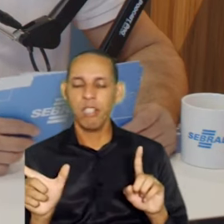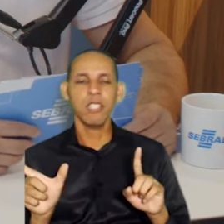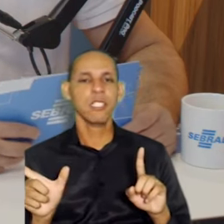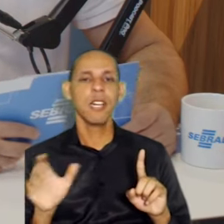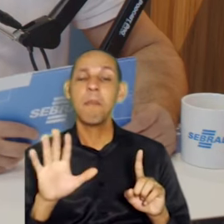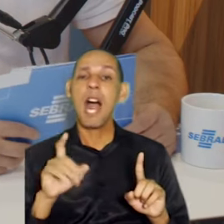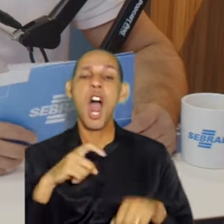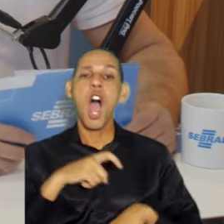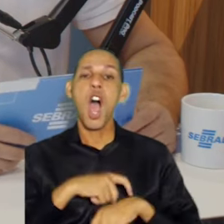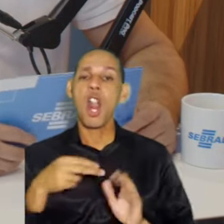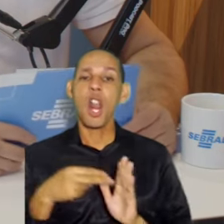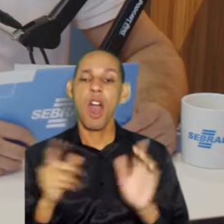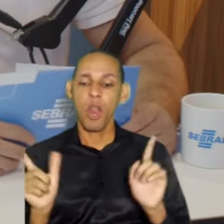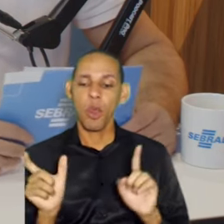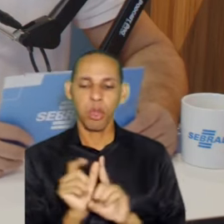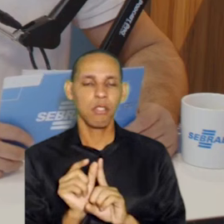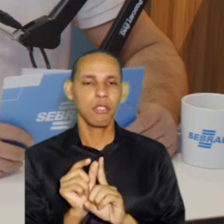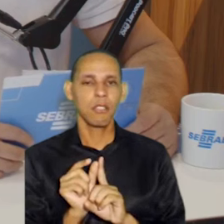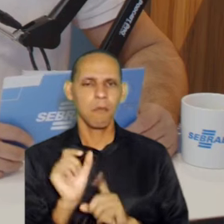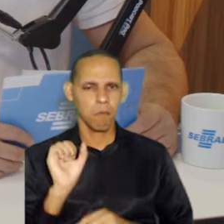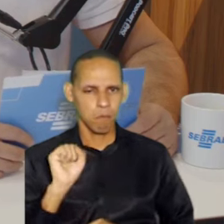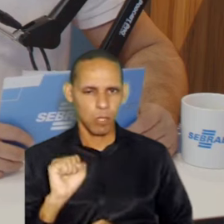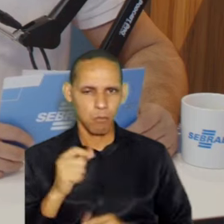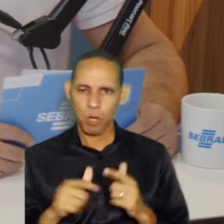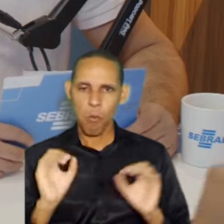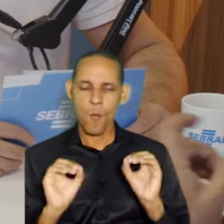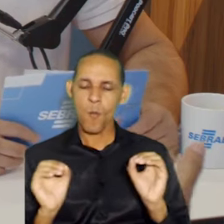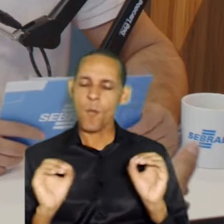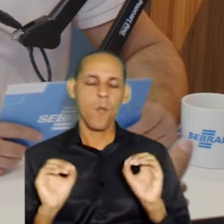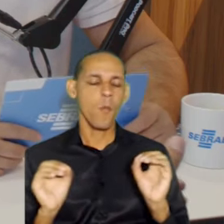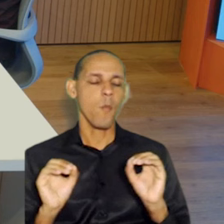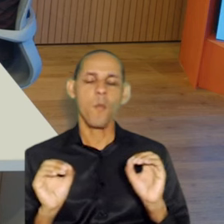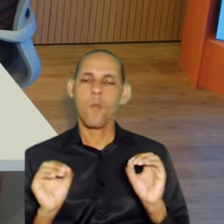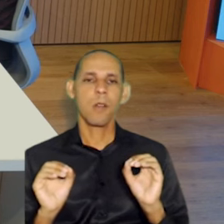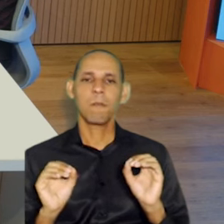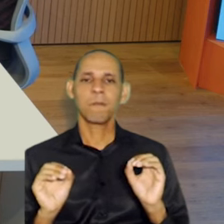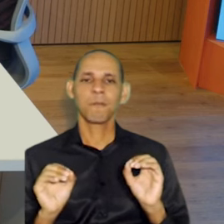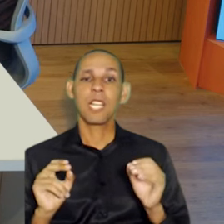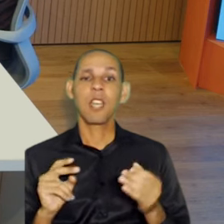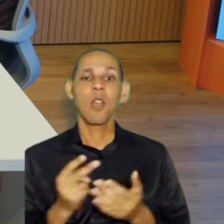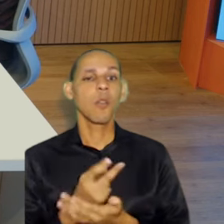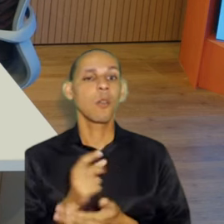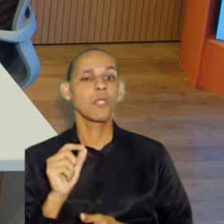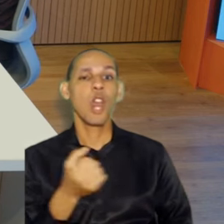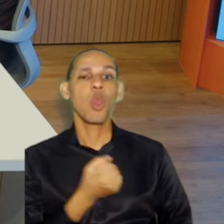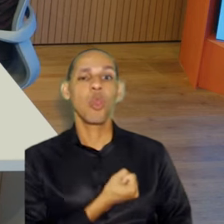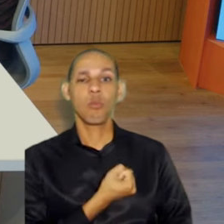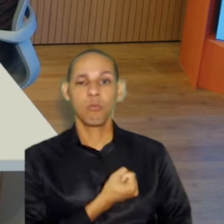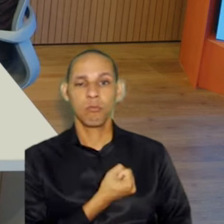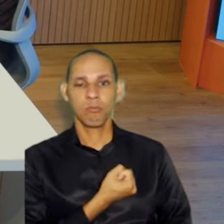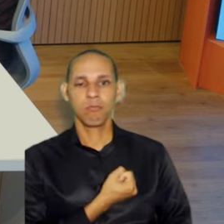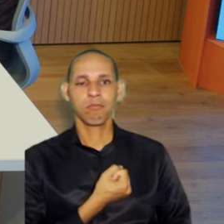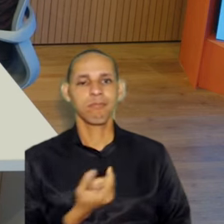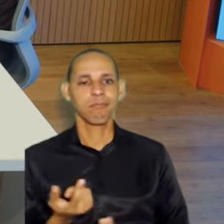momento de emitir a nota eu posso fazer essa abreviação não tem problema não tem nenhum problema o número o que pega bastante é o número né do das coisas